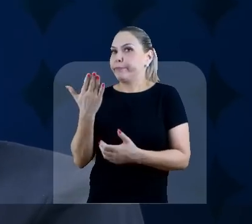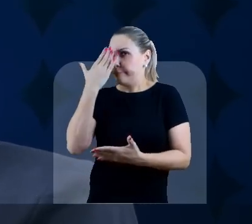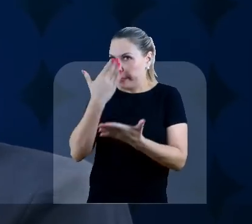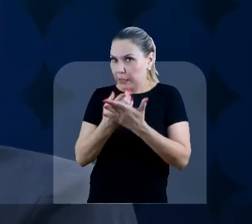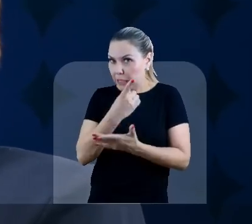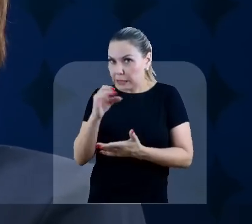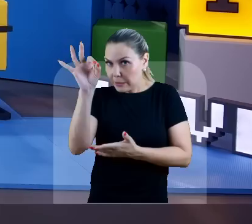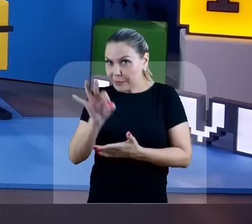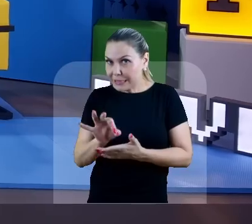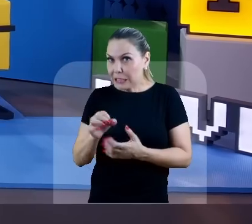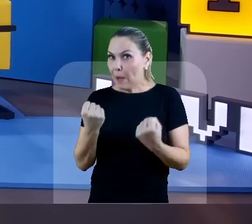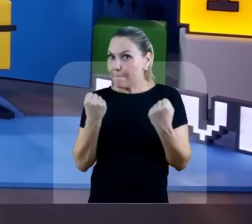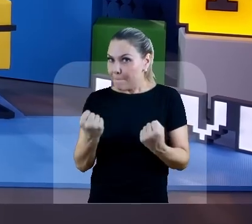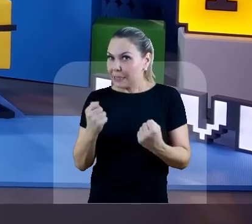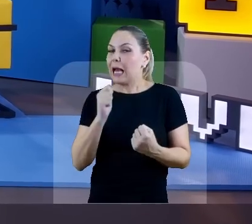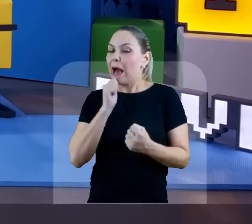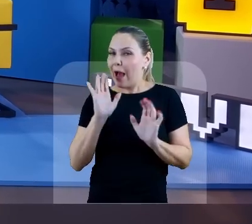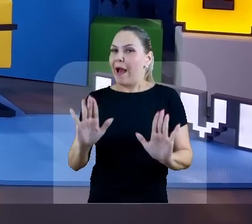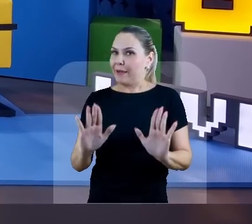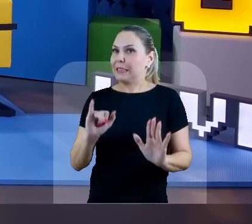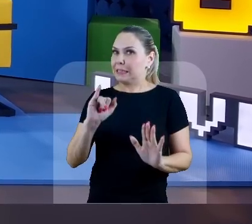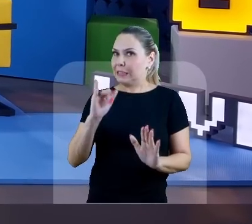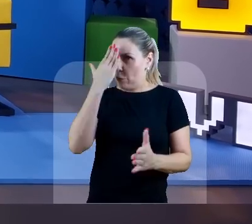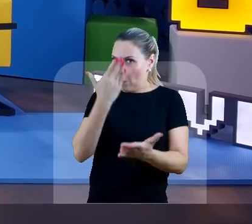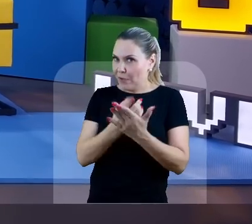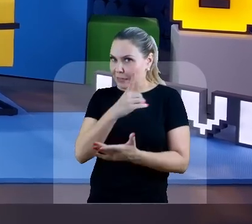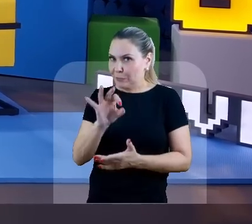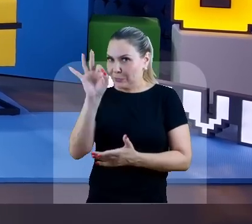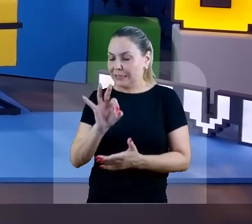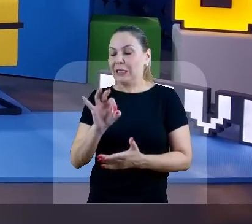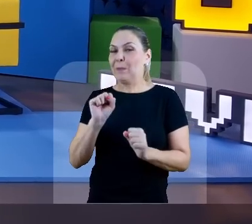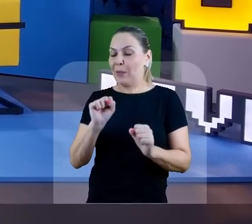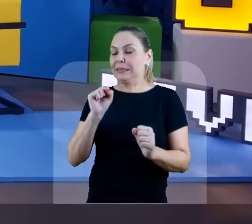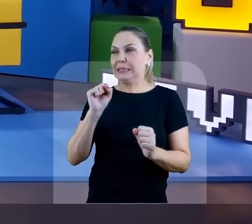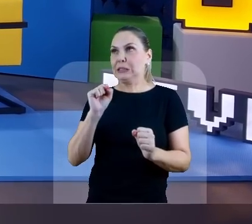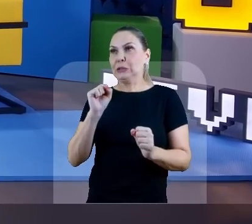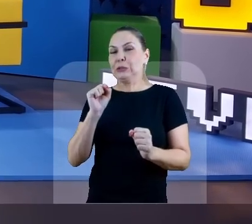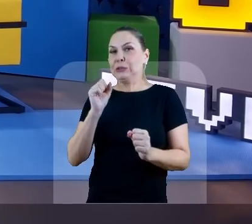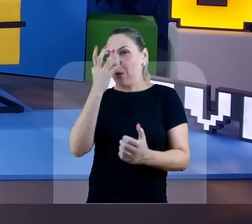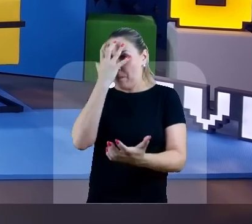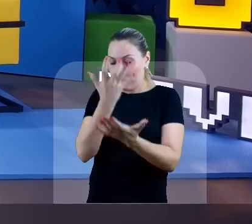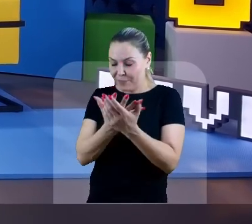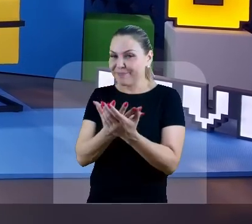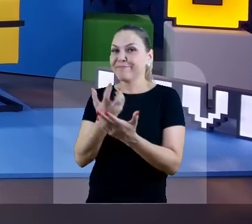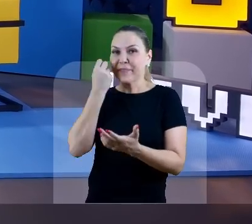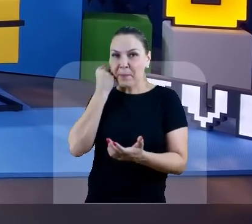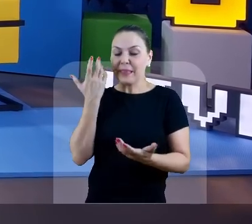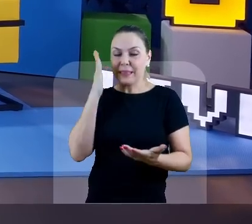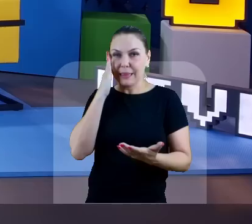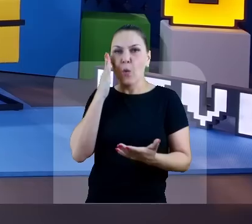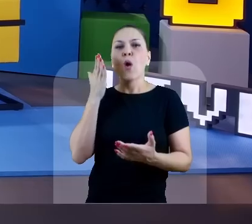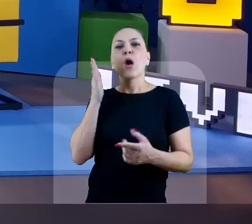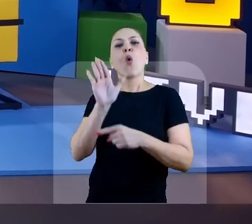100%? Não dá. Se confiar, cai do cavalo. Tá? E nós temos a obrigação de ajudar essas